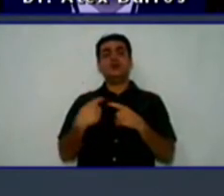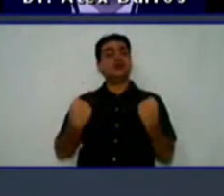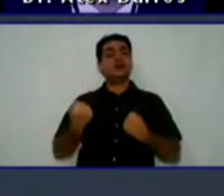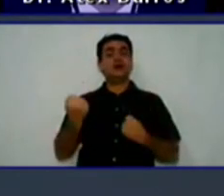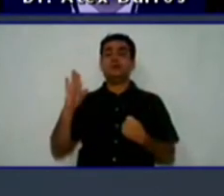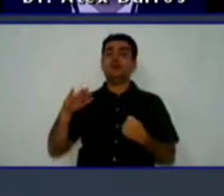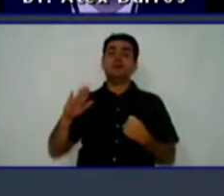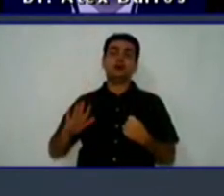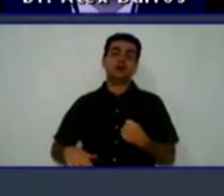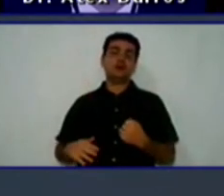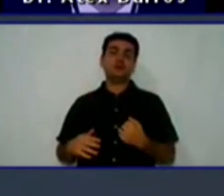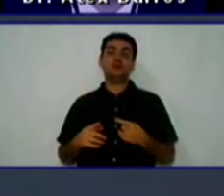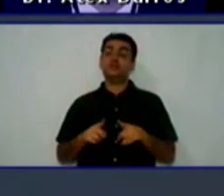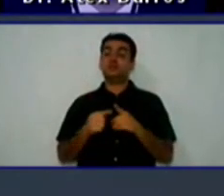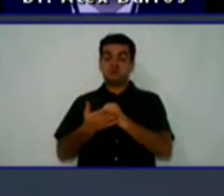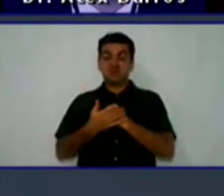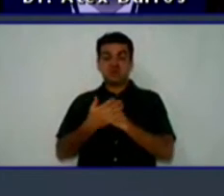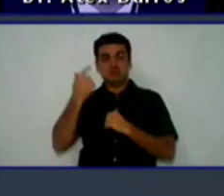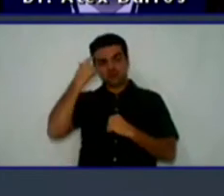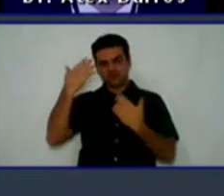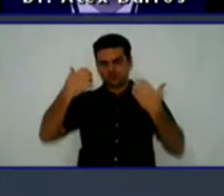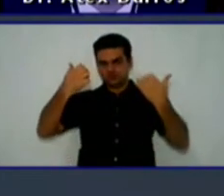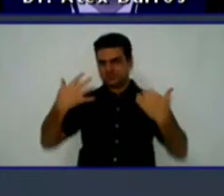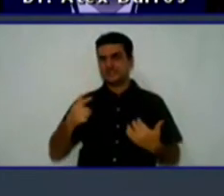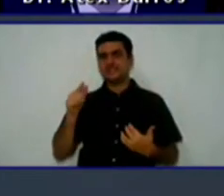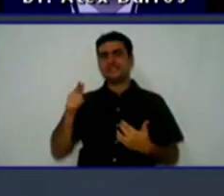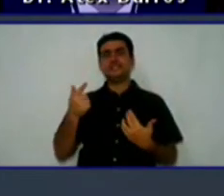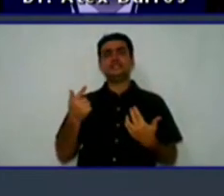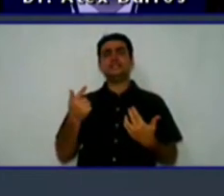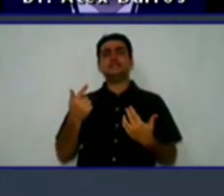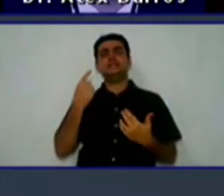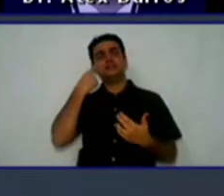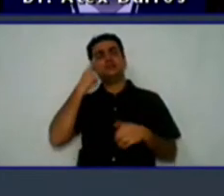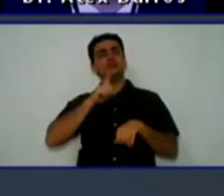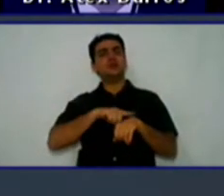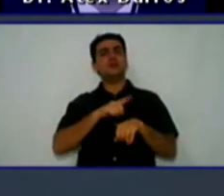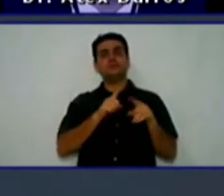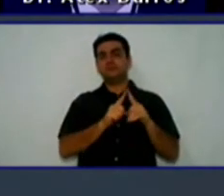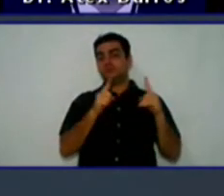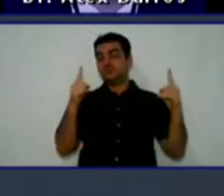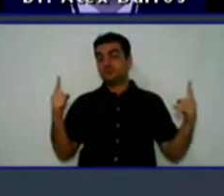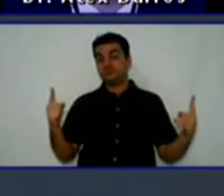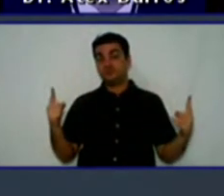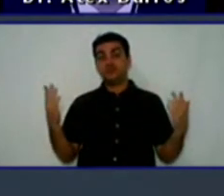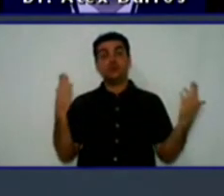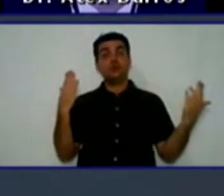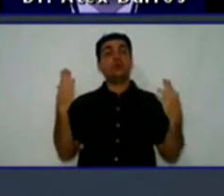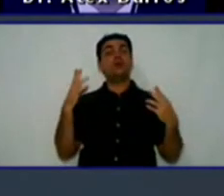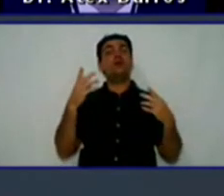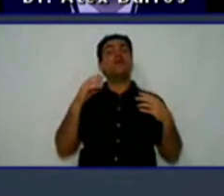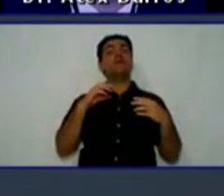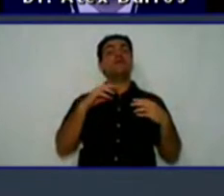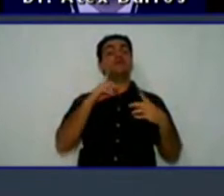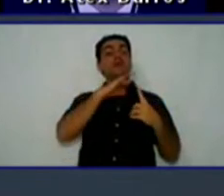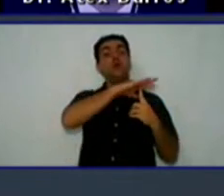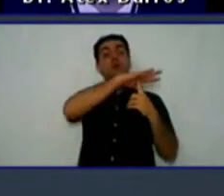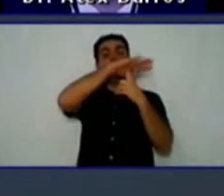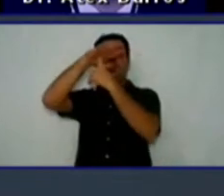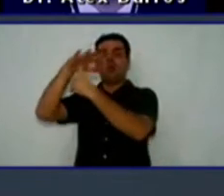serve de amparo à justificativa de que a redução de tempo com o traslado entre cidades tão